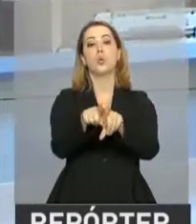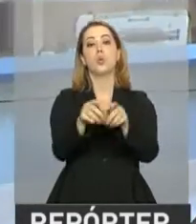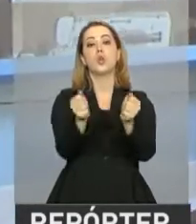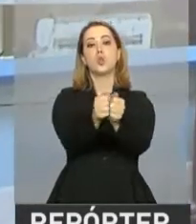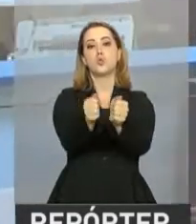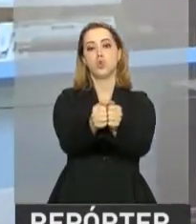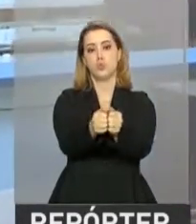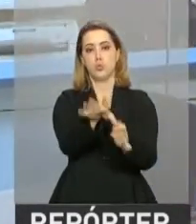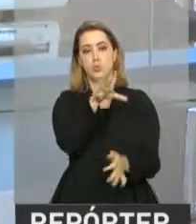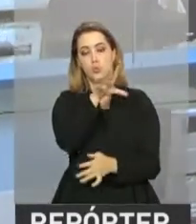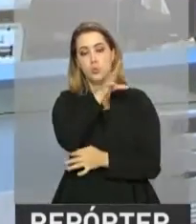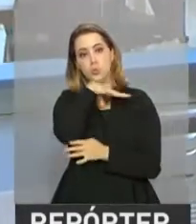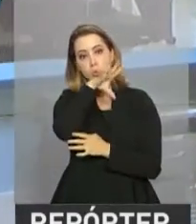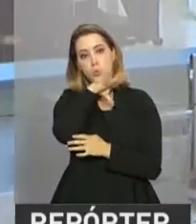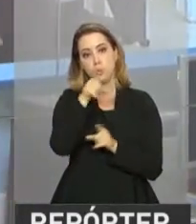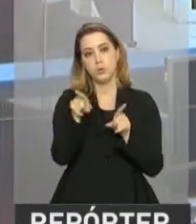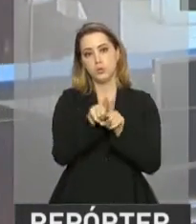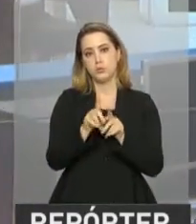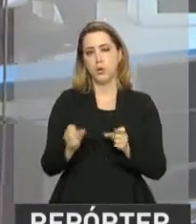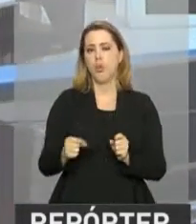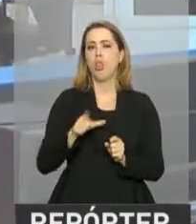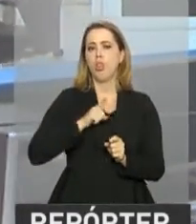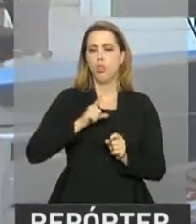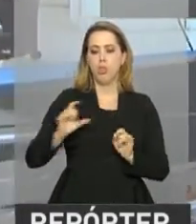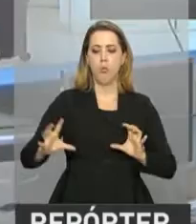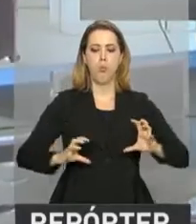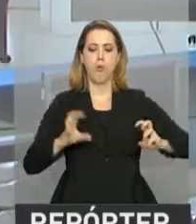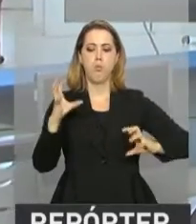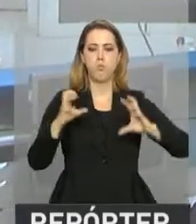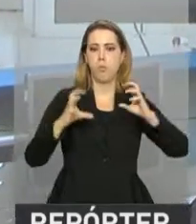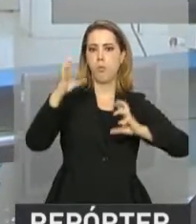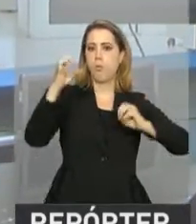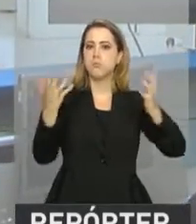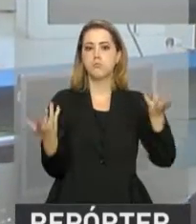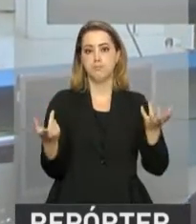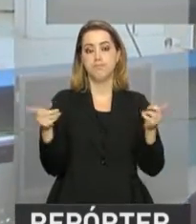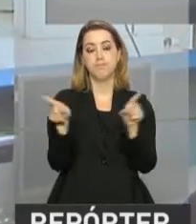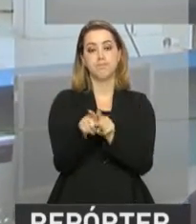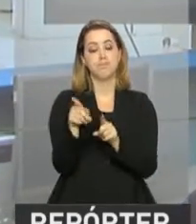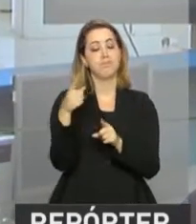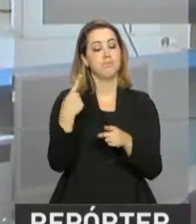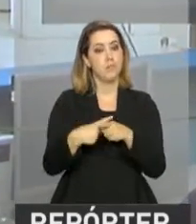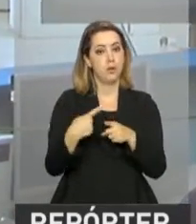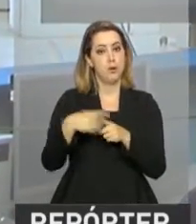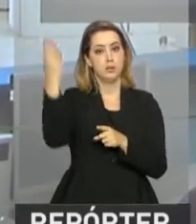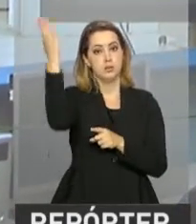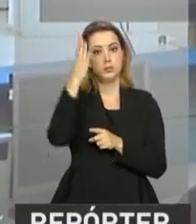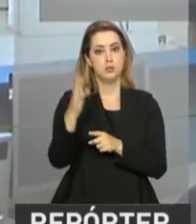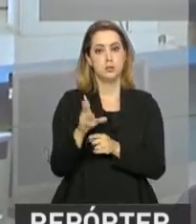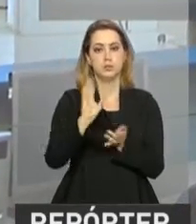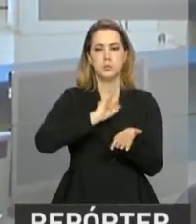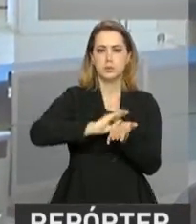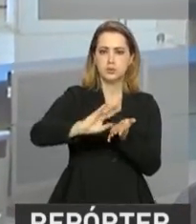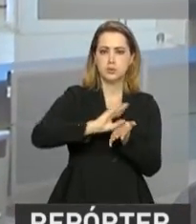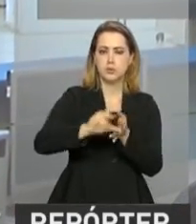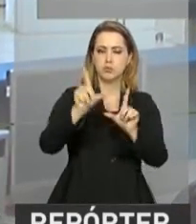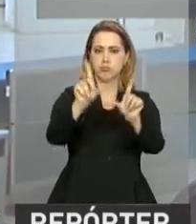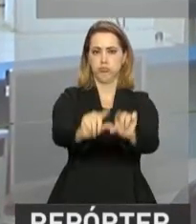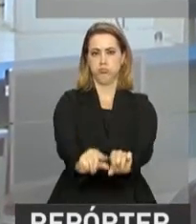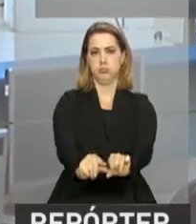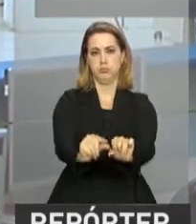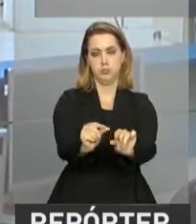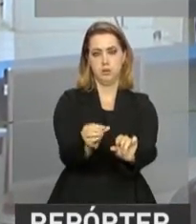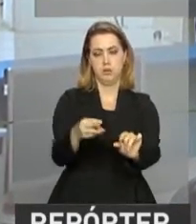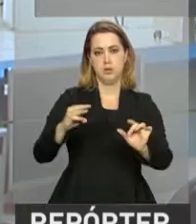são atividades que geram emissões de gases do efeito estufa por isso o brasil investe em ações para diminuir essas emissões e